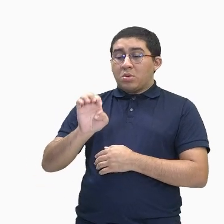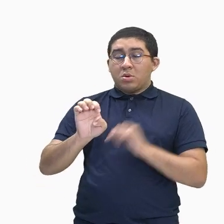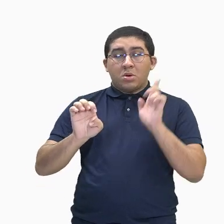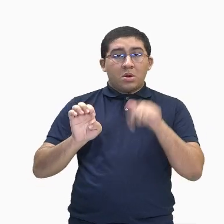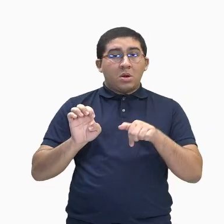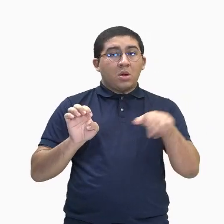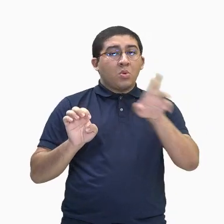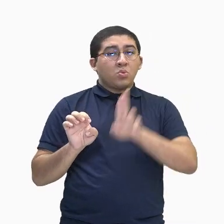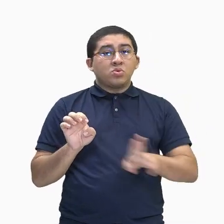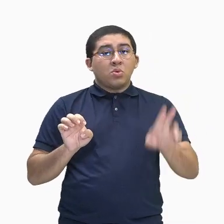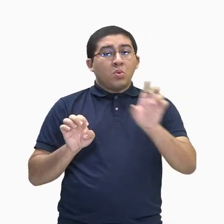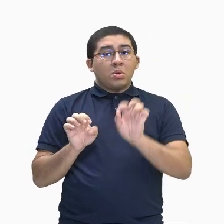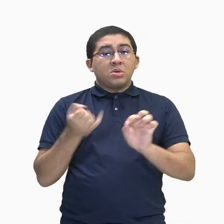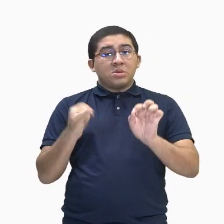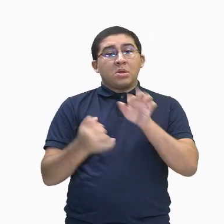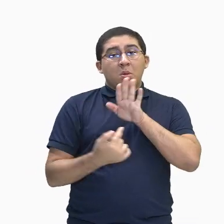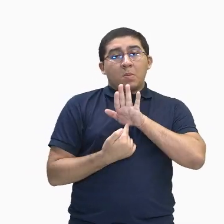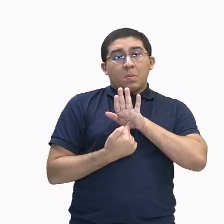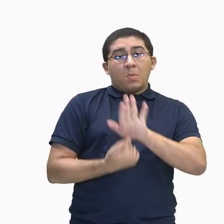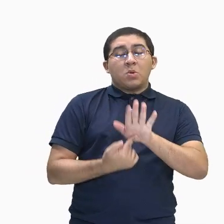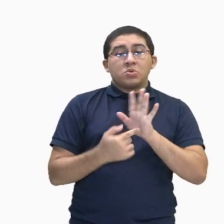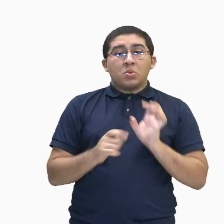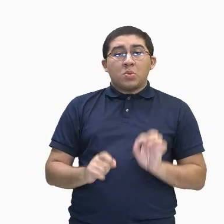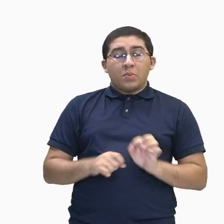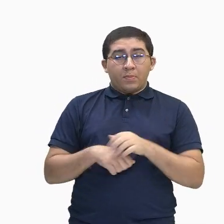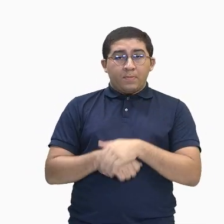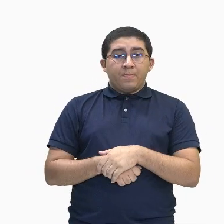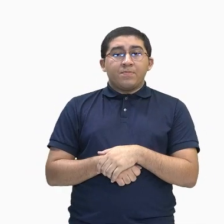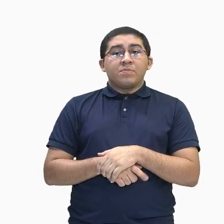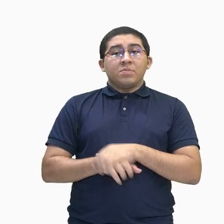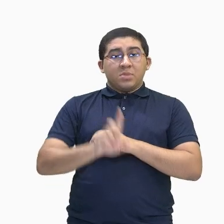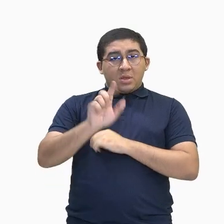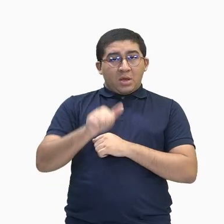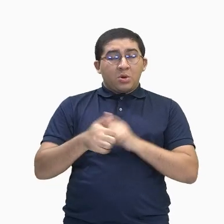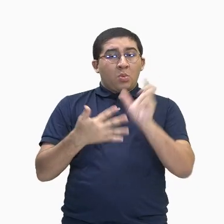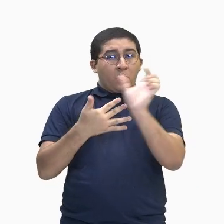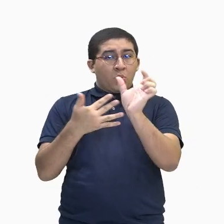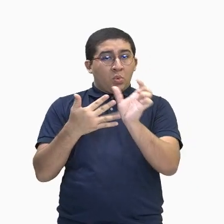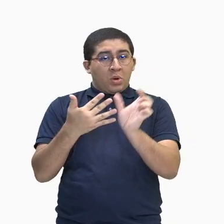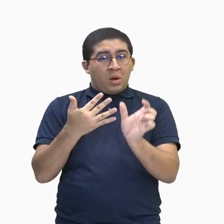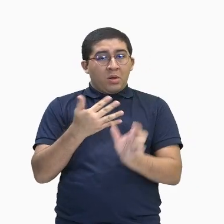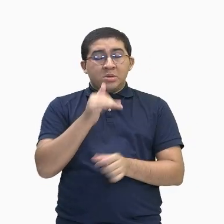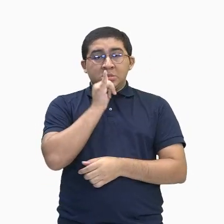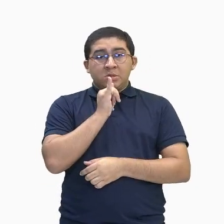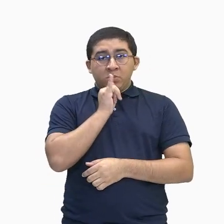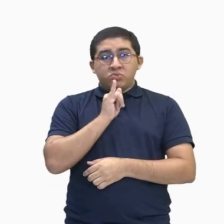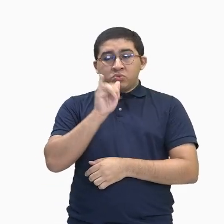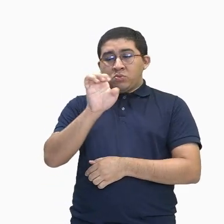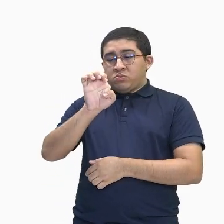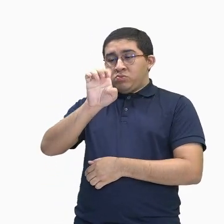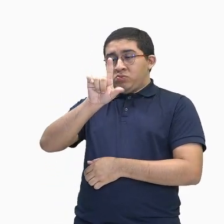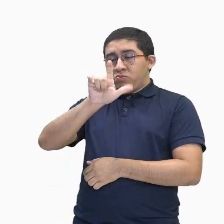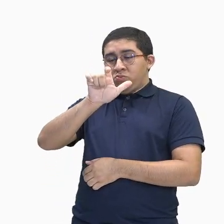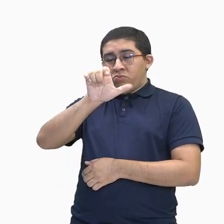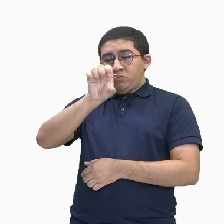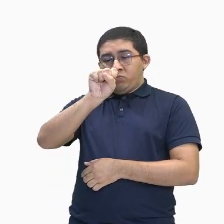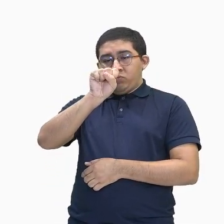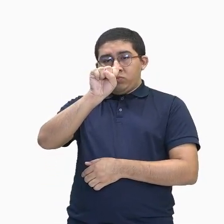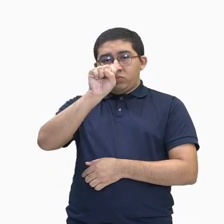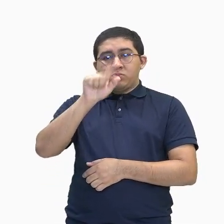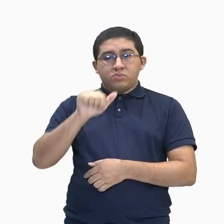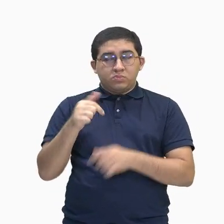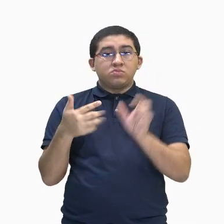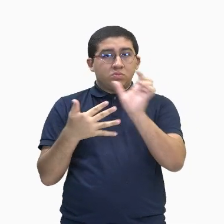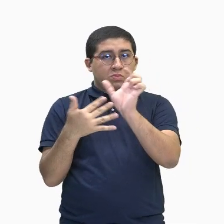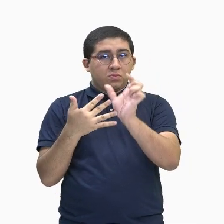utilizado quando eu indico no caso, algo no plural. Eles, por exemplo, they were, nós, we